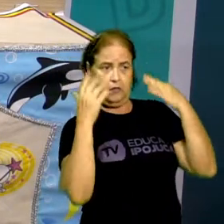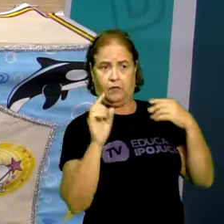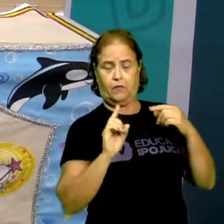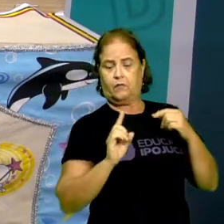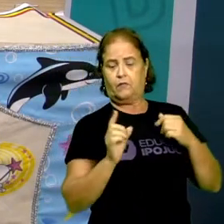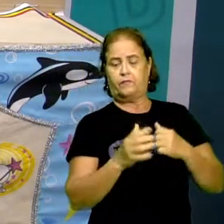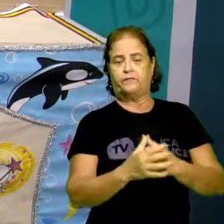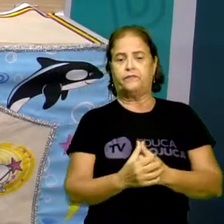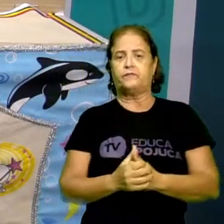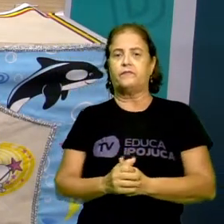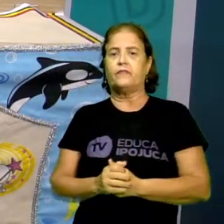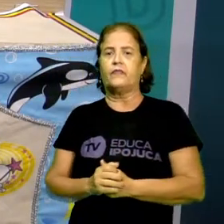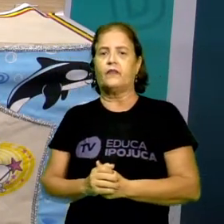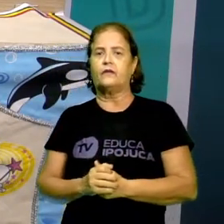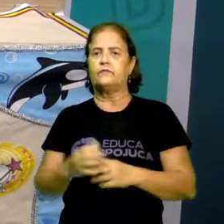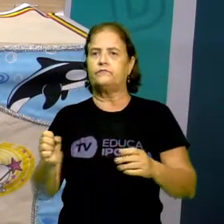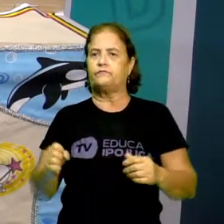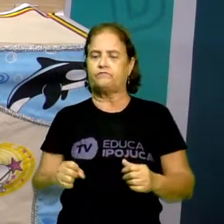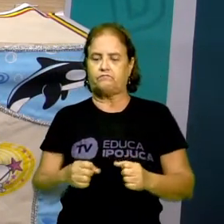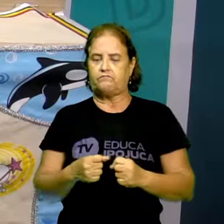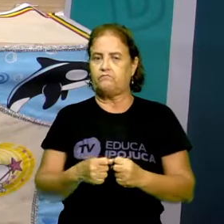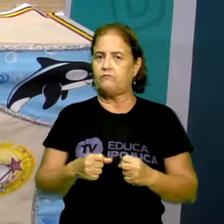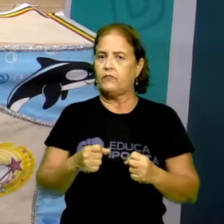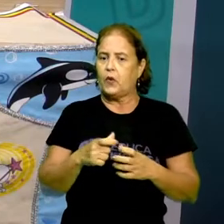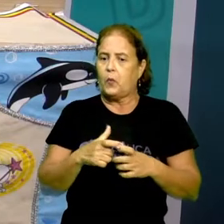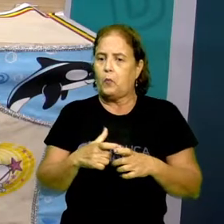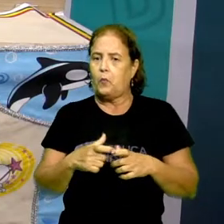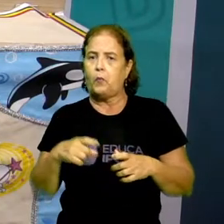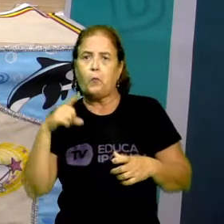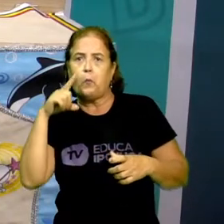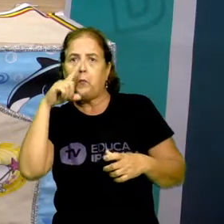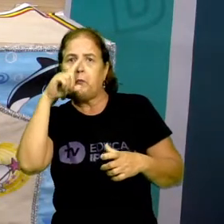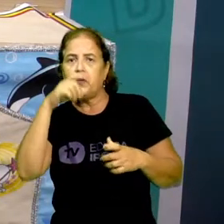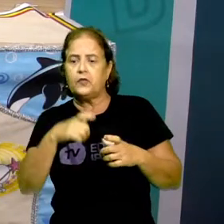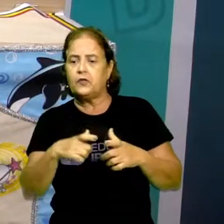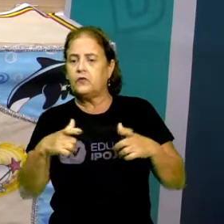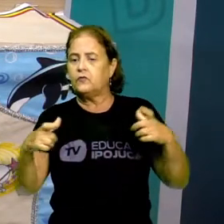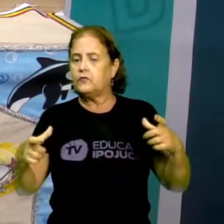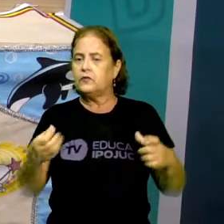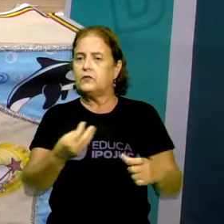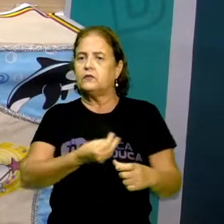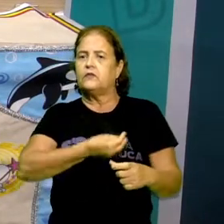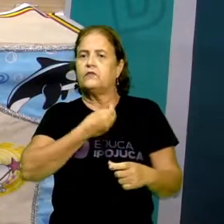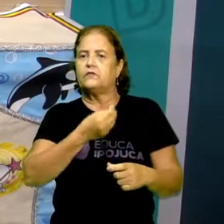gente? É grande o perigo de vida tão dura.